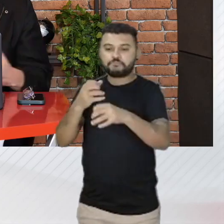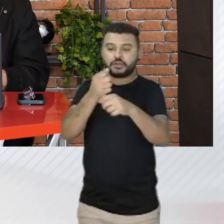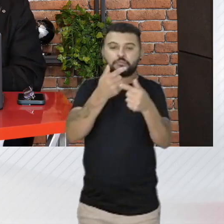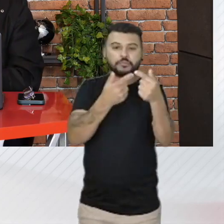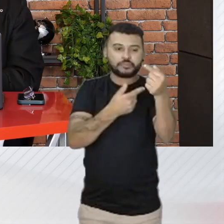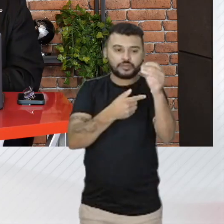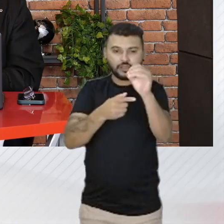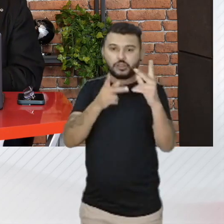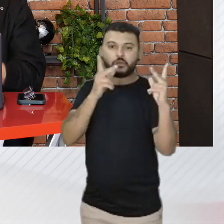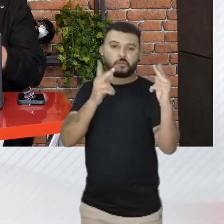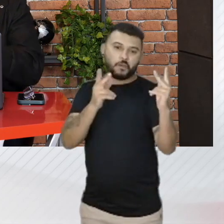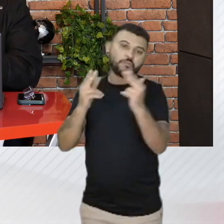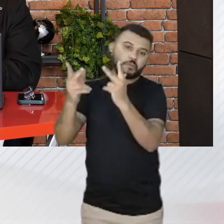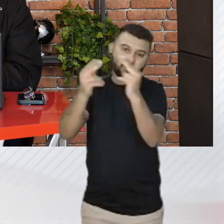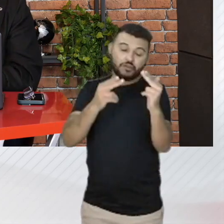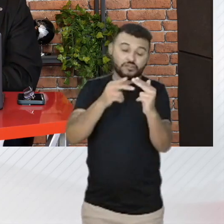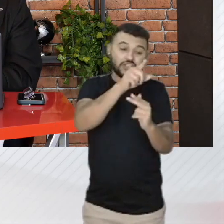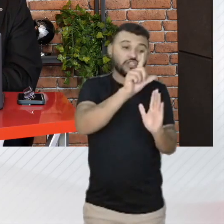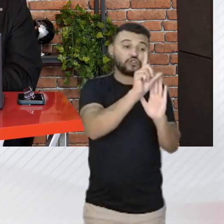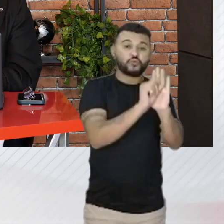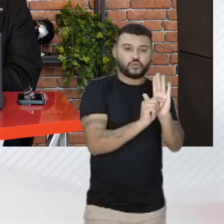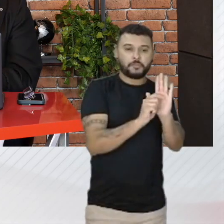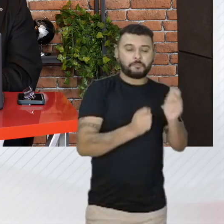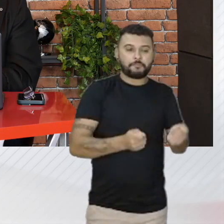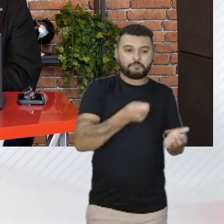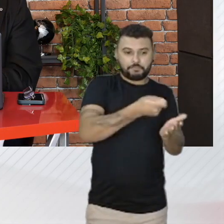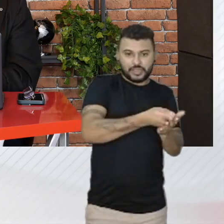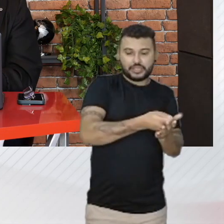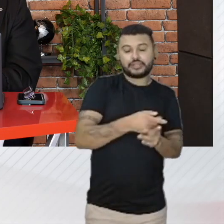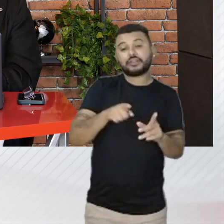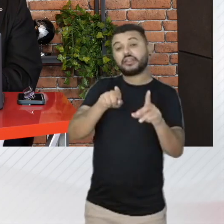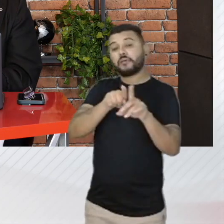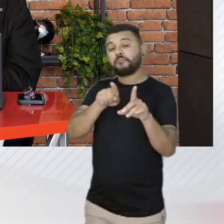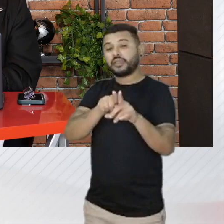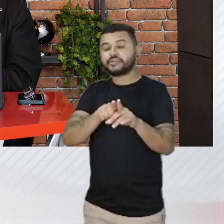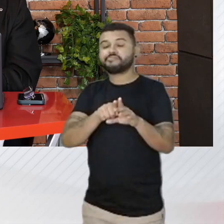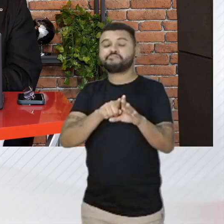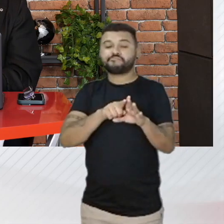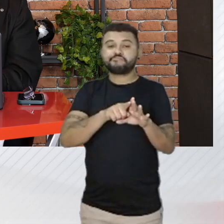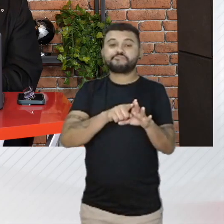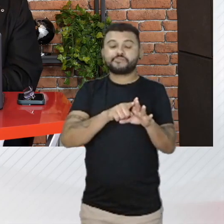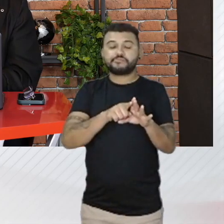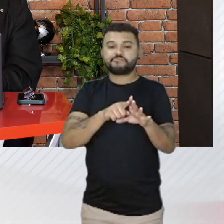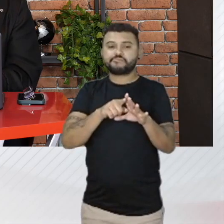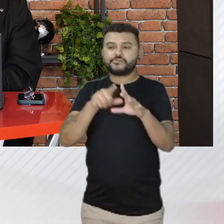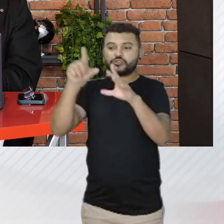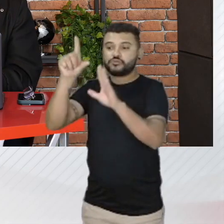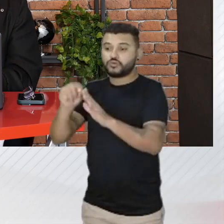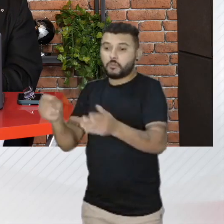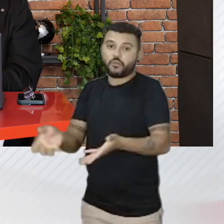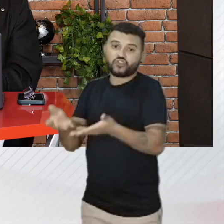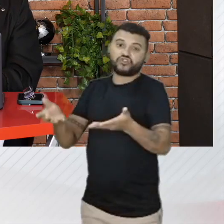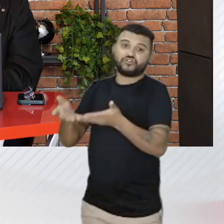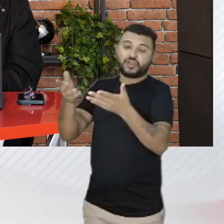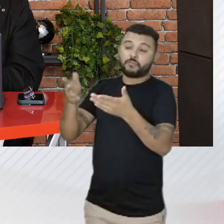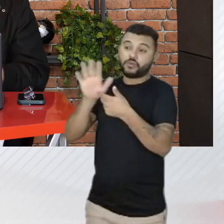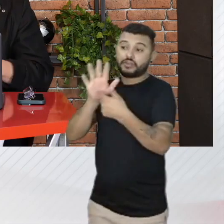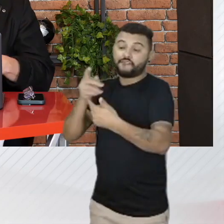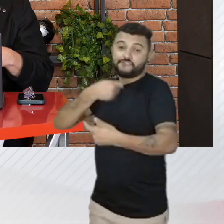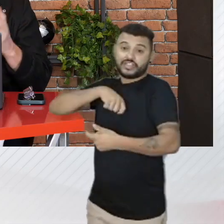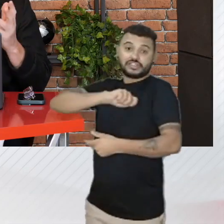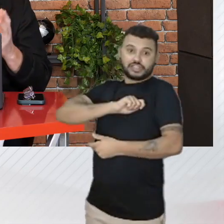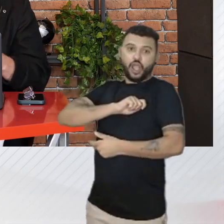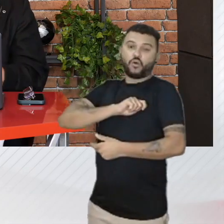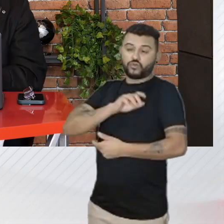diminui, né, a sonegação, além do que também você diminui os incentivos fiscais, fica de forma transparente. Nós temos mais